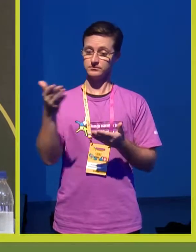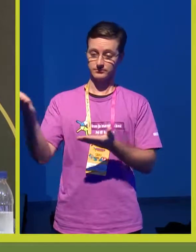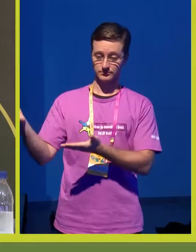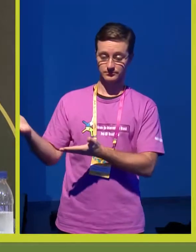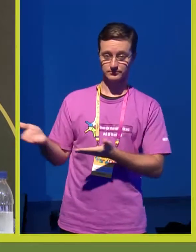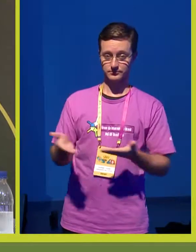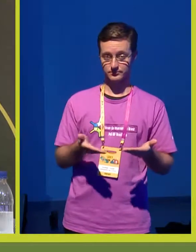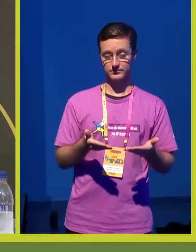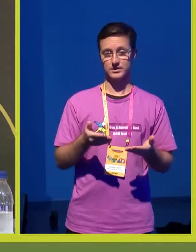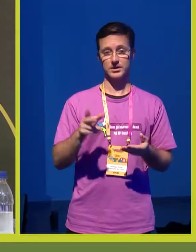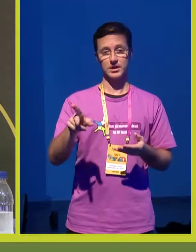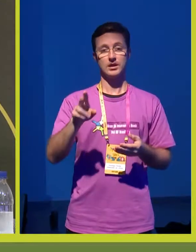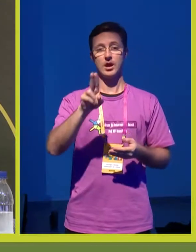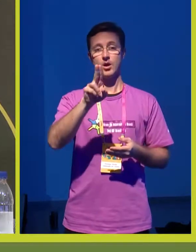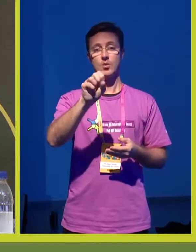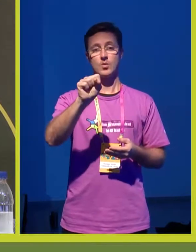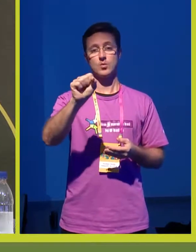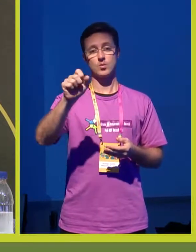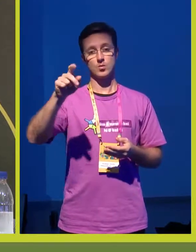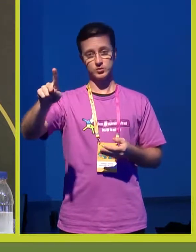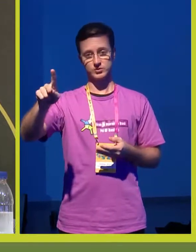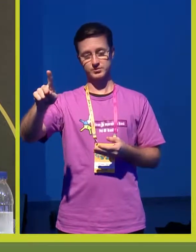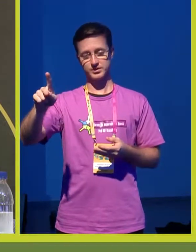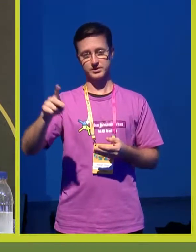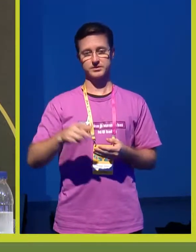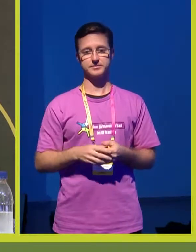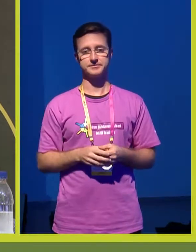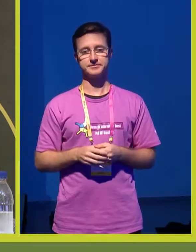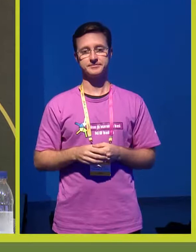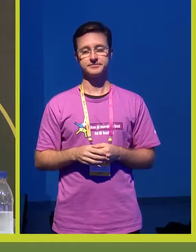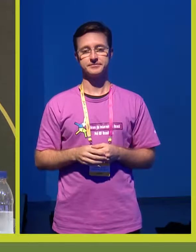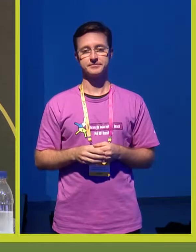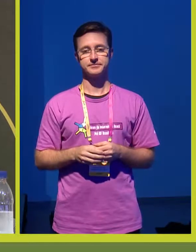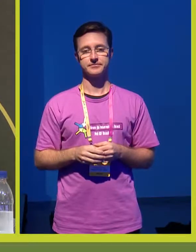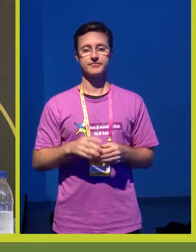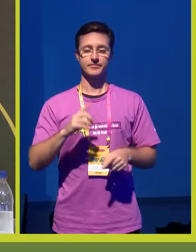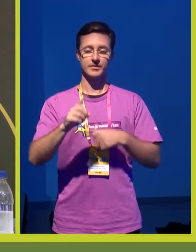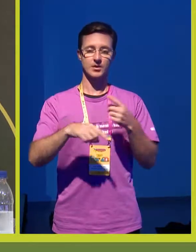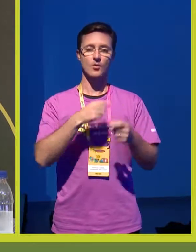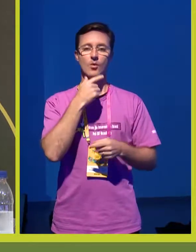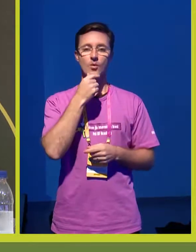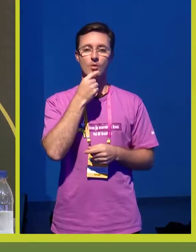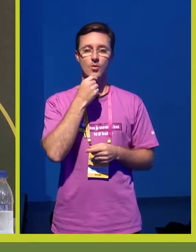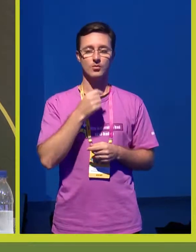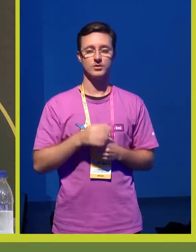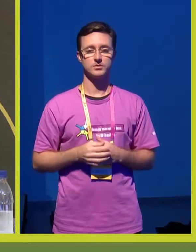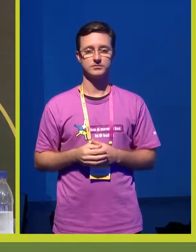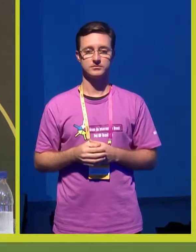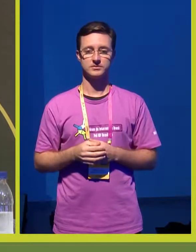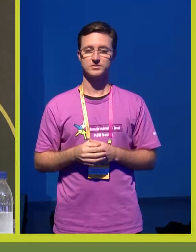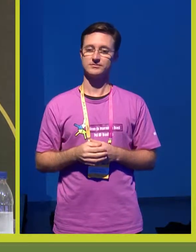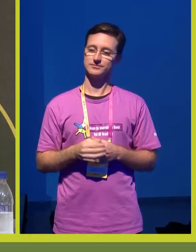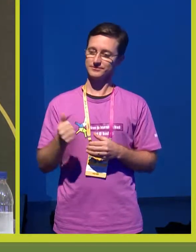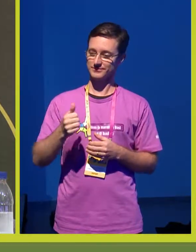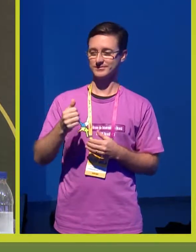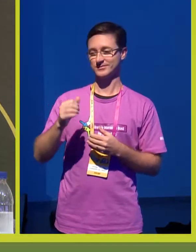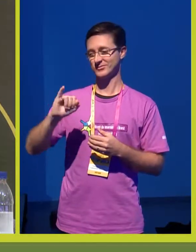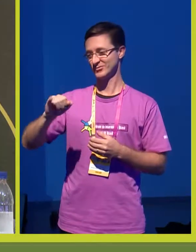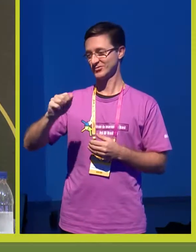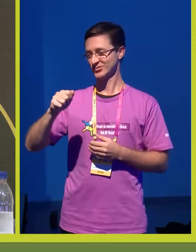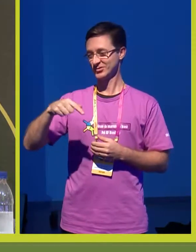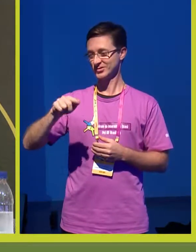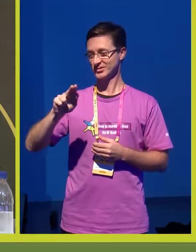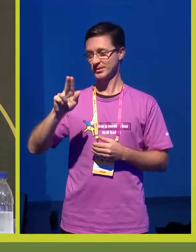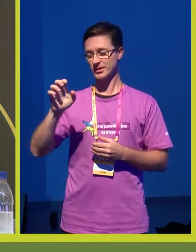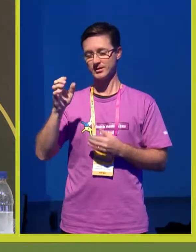pesquisadora da Universidade de São Paulo e depois fala o José Guerreiro da Full Face Solutions. Então, primeiro a Jaque, bem-vinda, obrigado, Jaque.